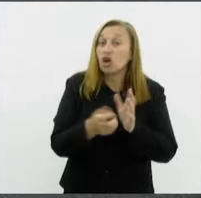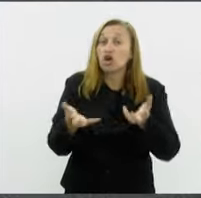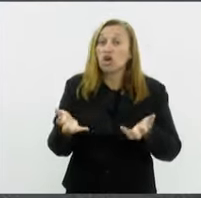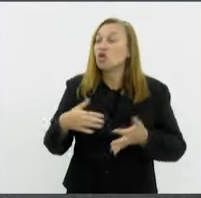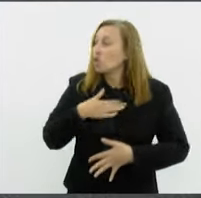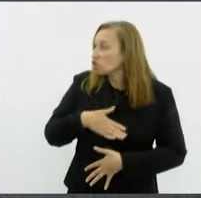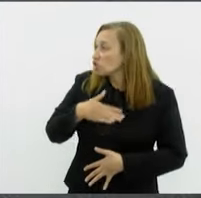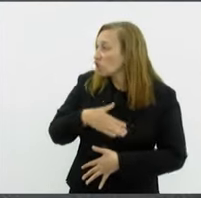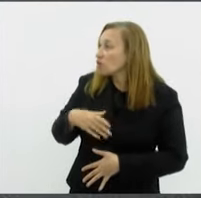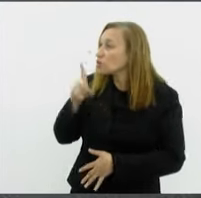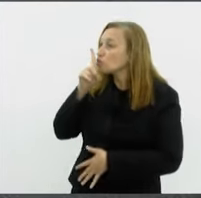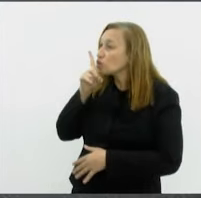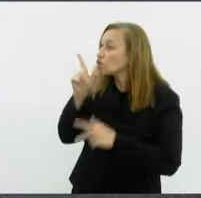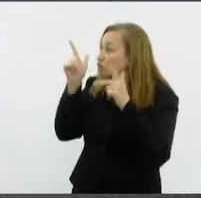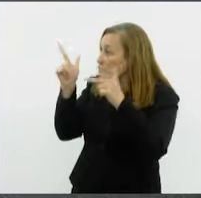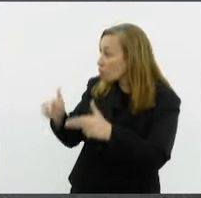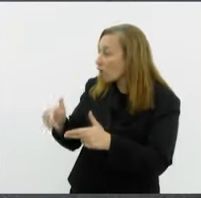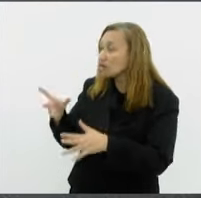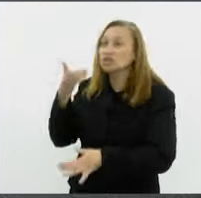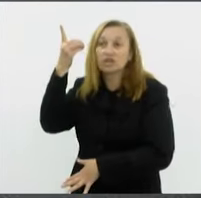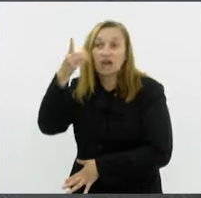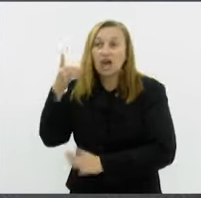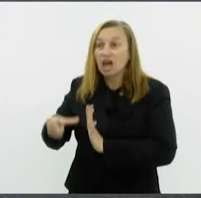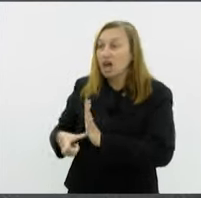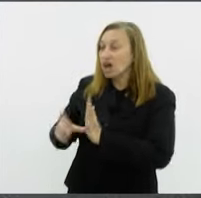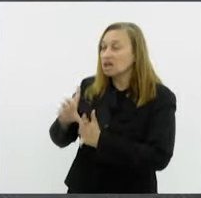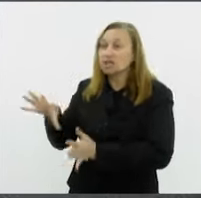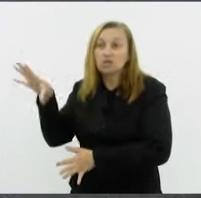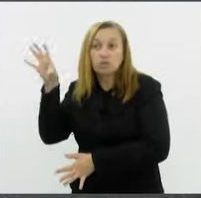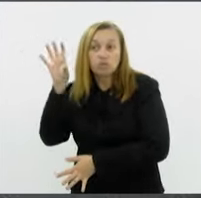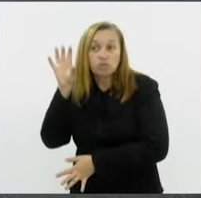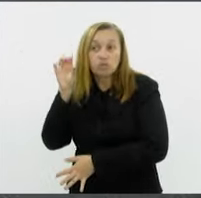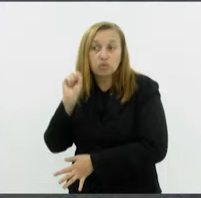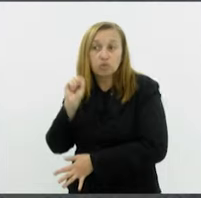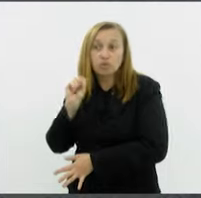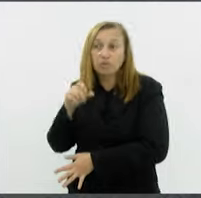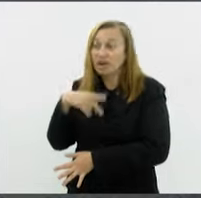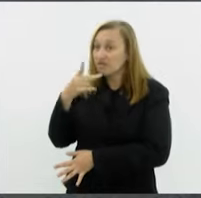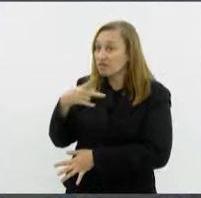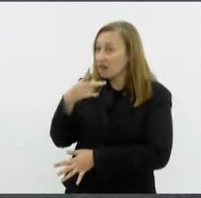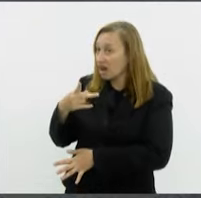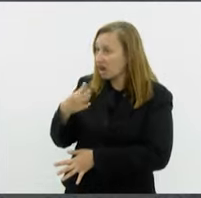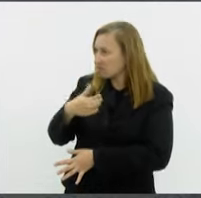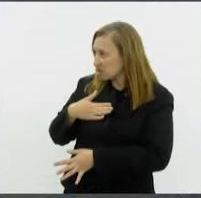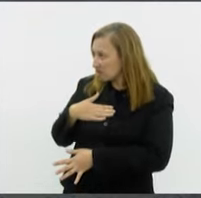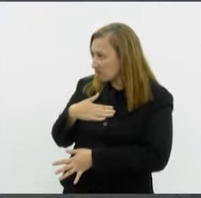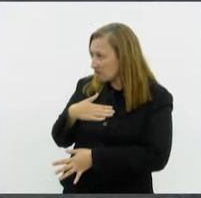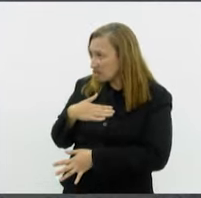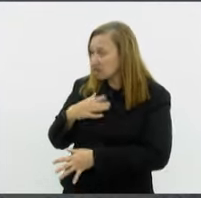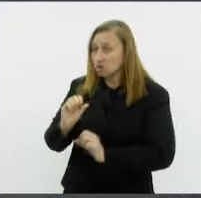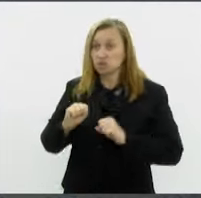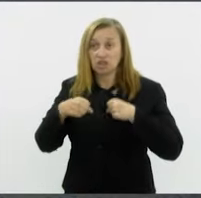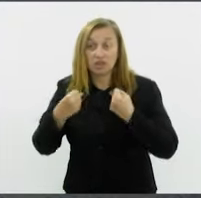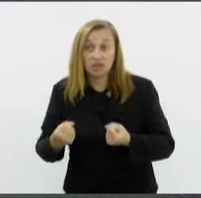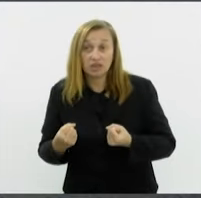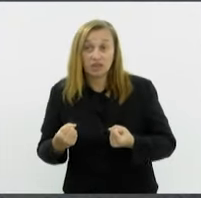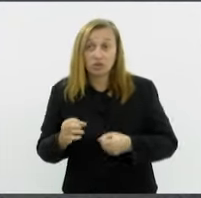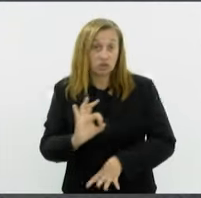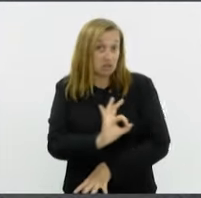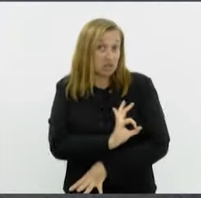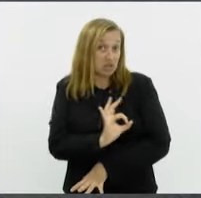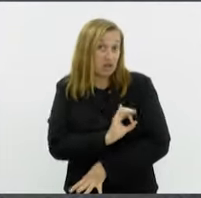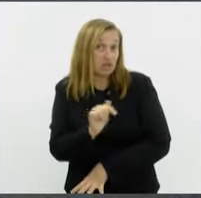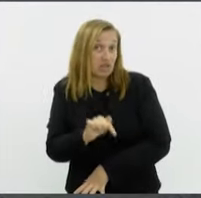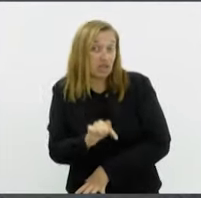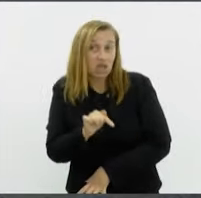dos deputados que antes se silenciaram para ouvir as palavras tão eloquentes dos defensores, dos policiais aqui,